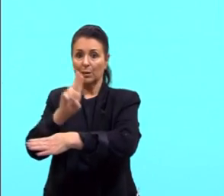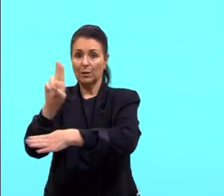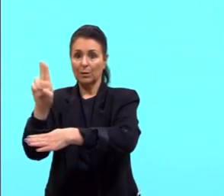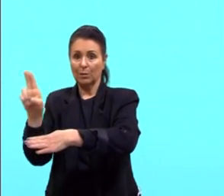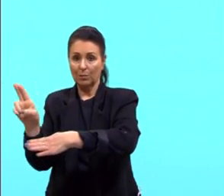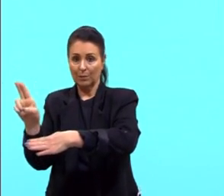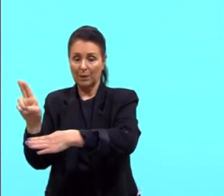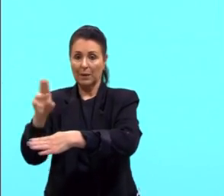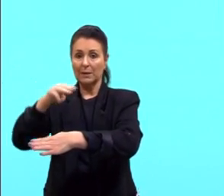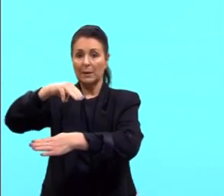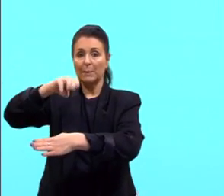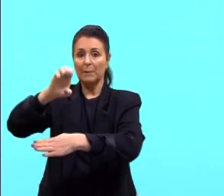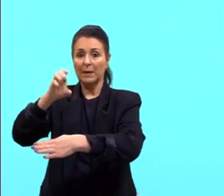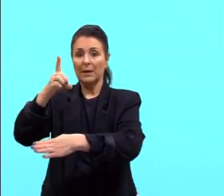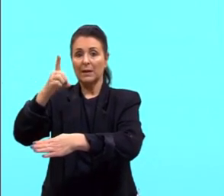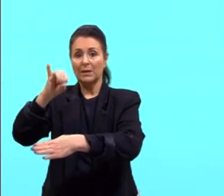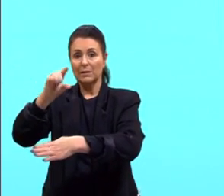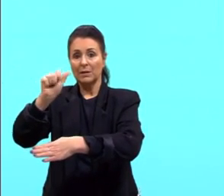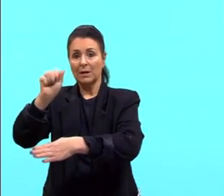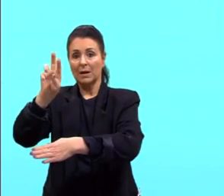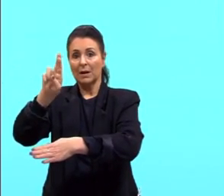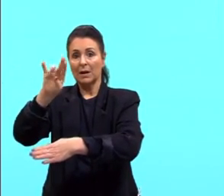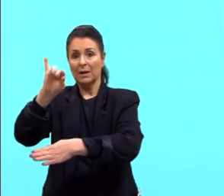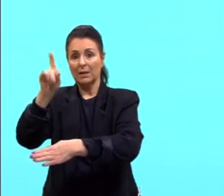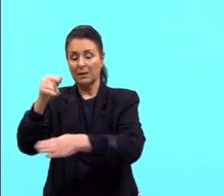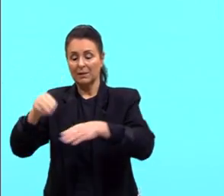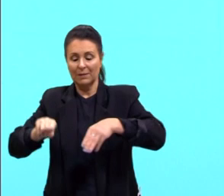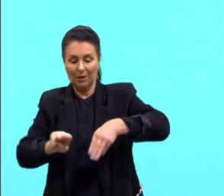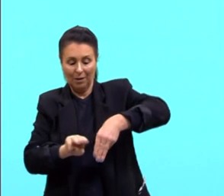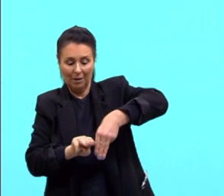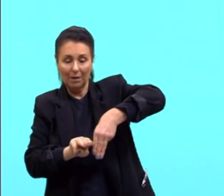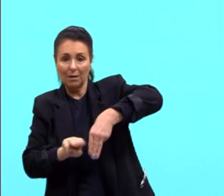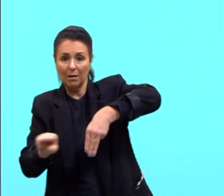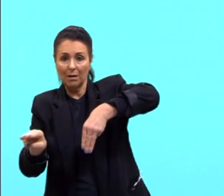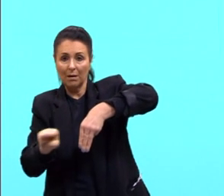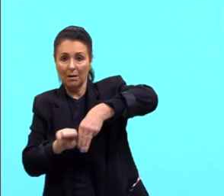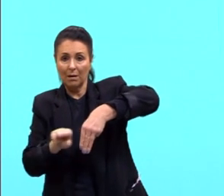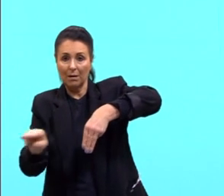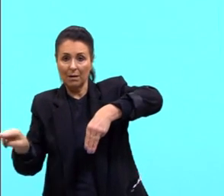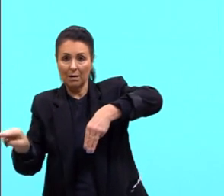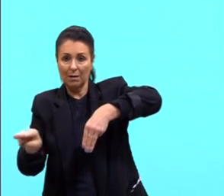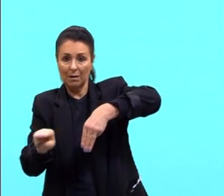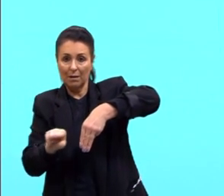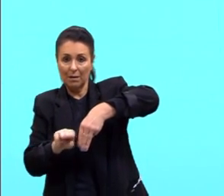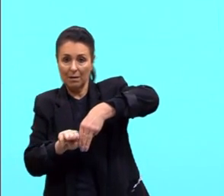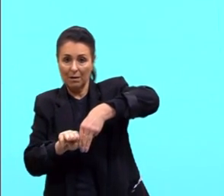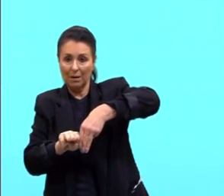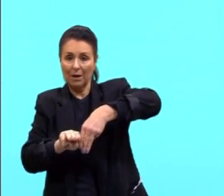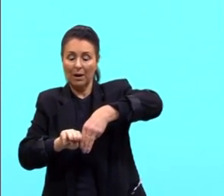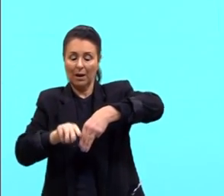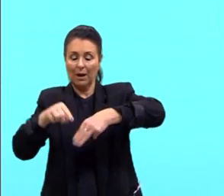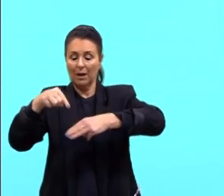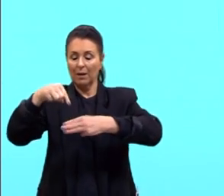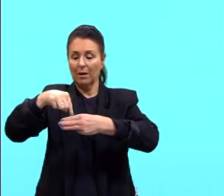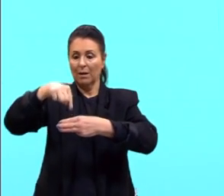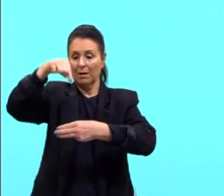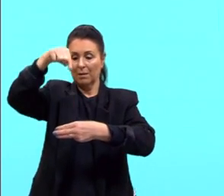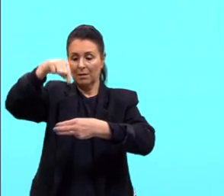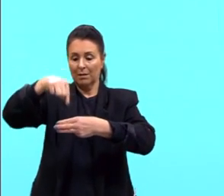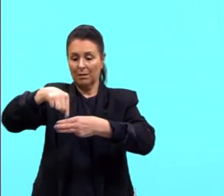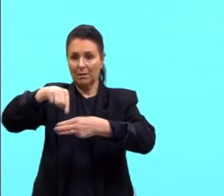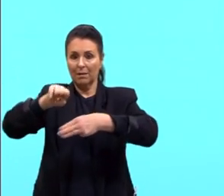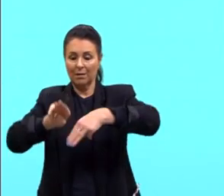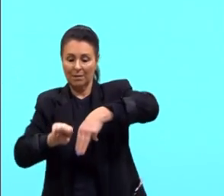o nome de mediatriz tá então mediatriz é uma reta perpendicular a um segmento de reta